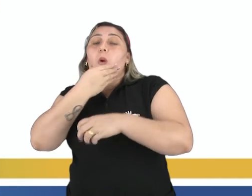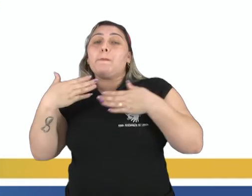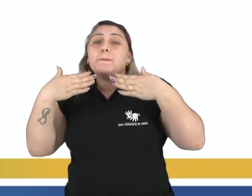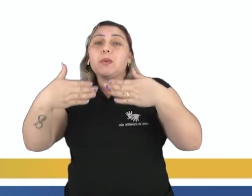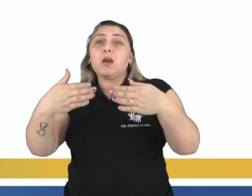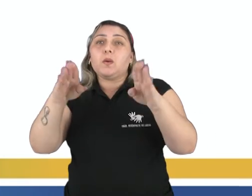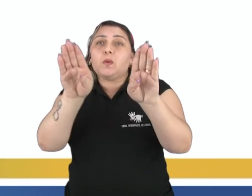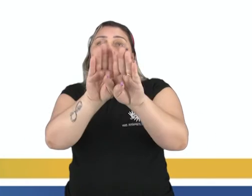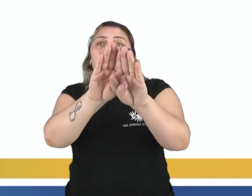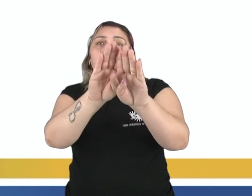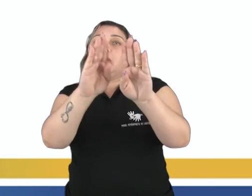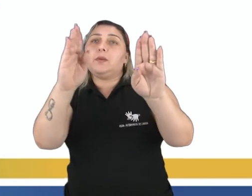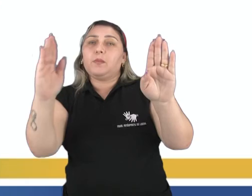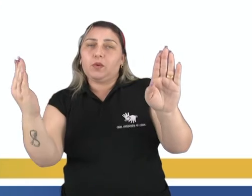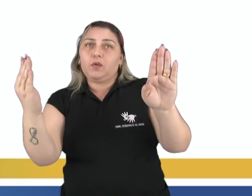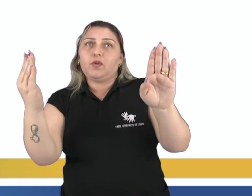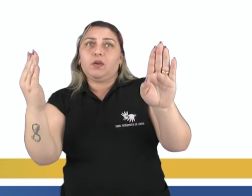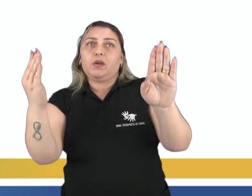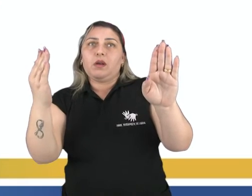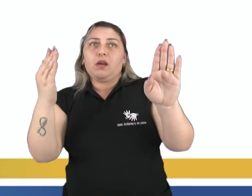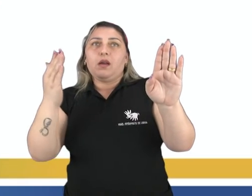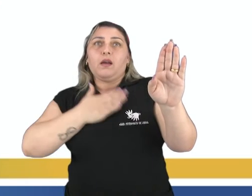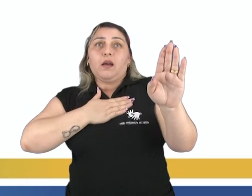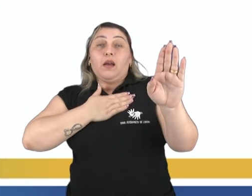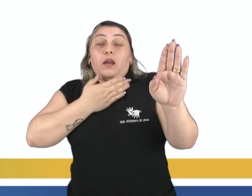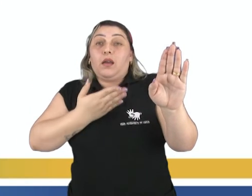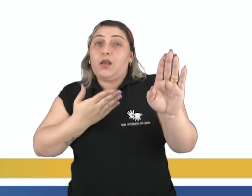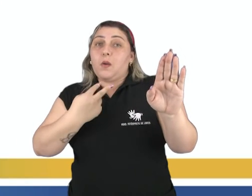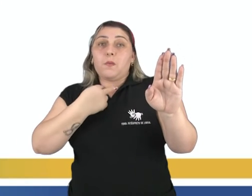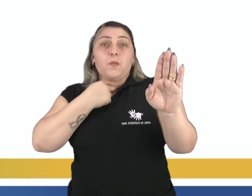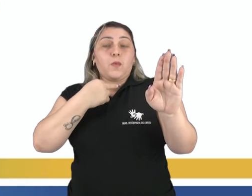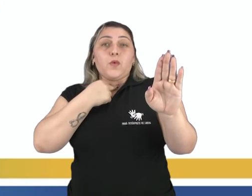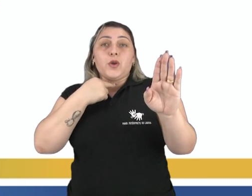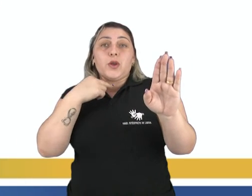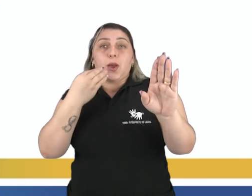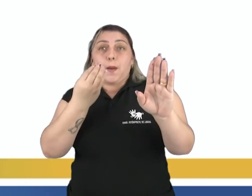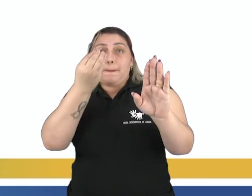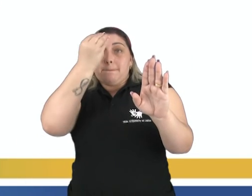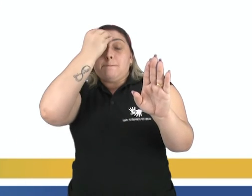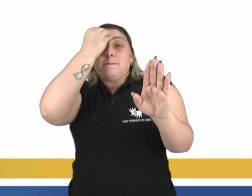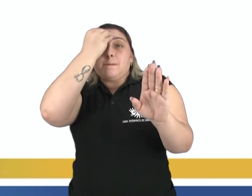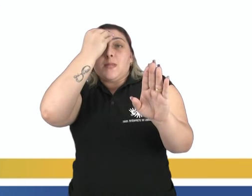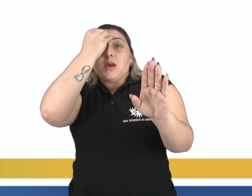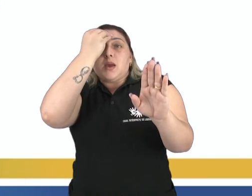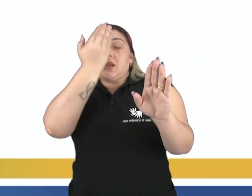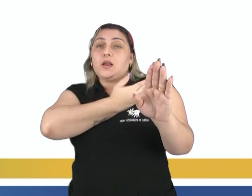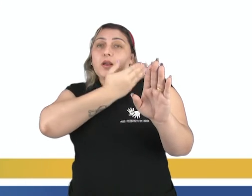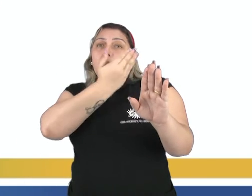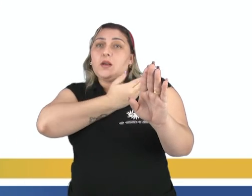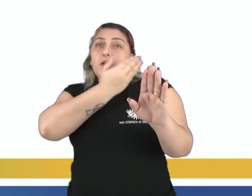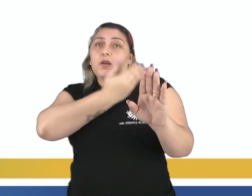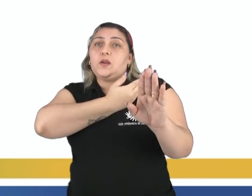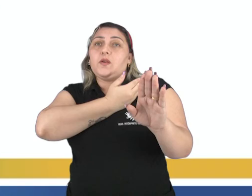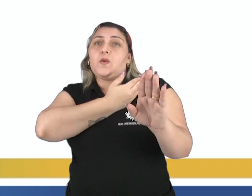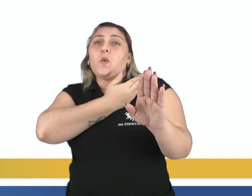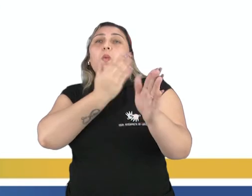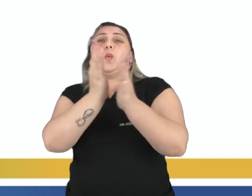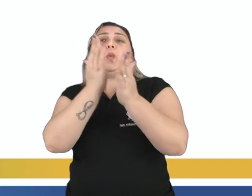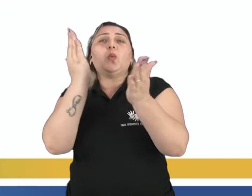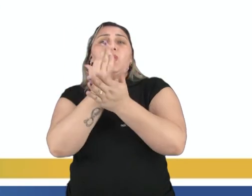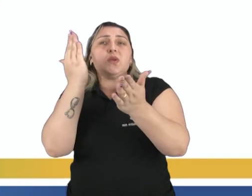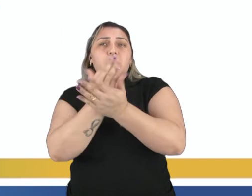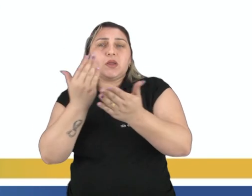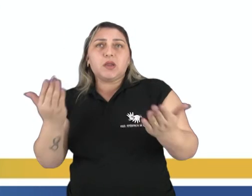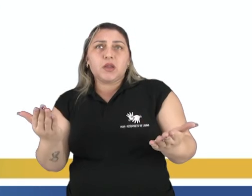porta, estacou assombrado. Não podia ser o beijo da amizade, podia ser o epílogo de um livro